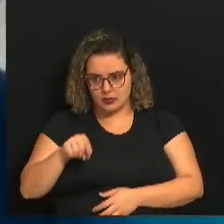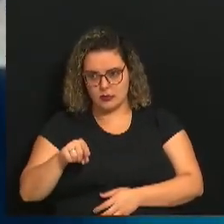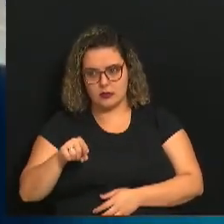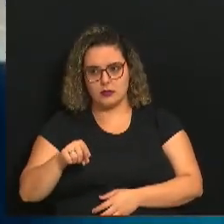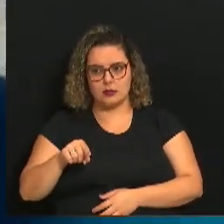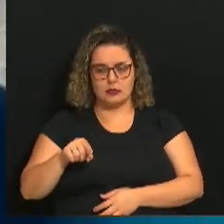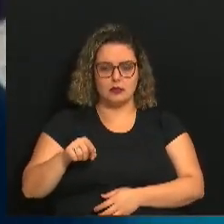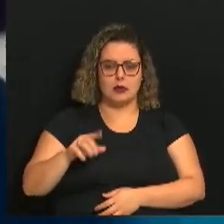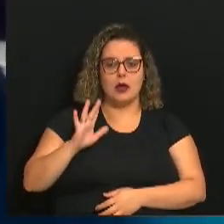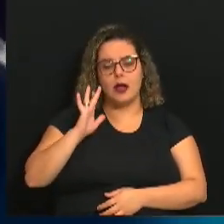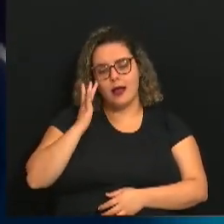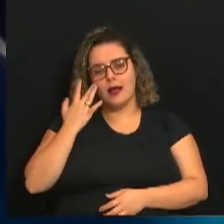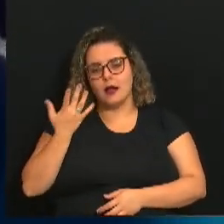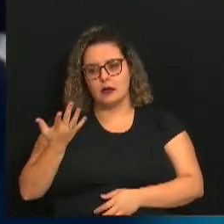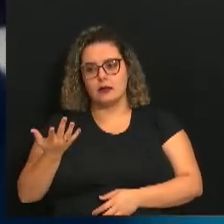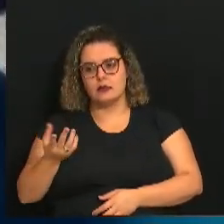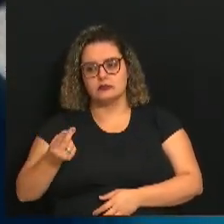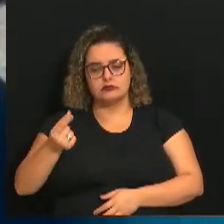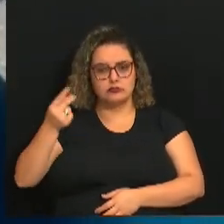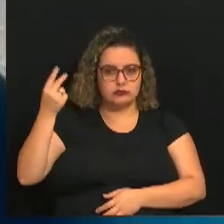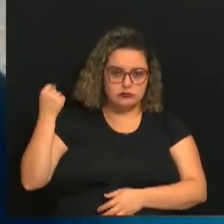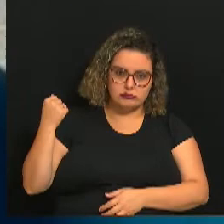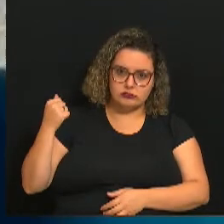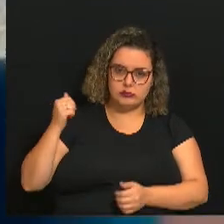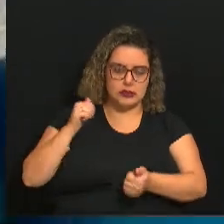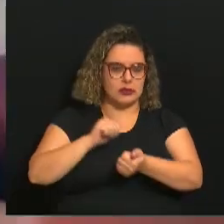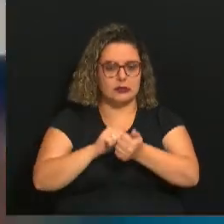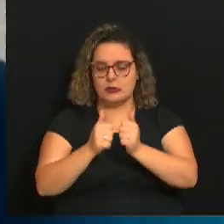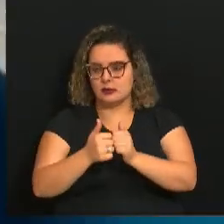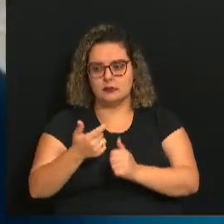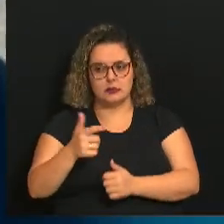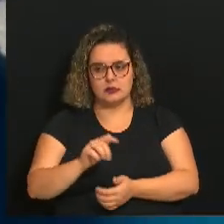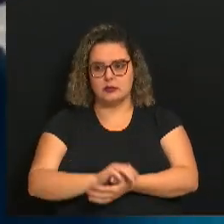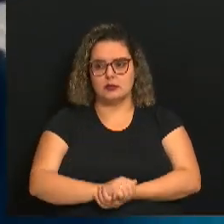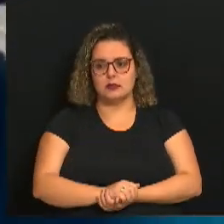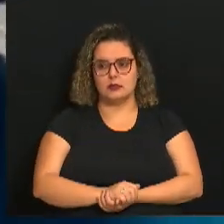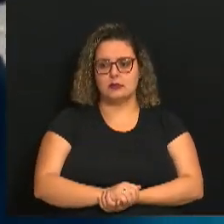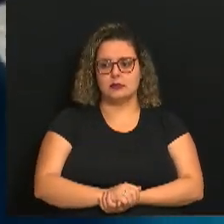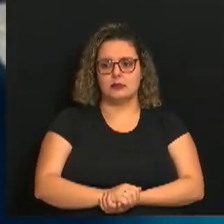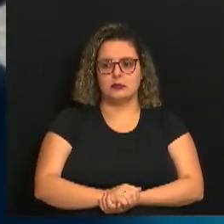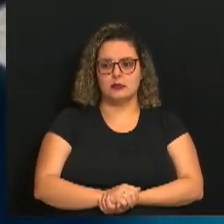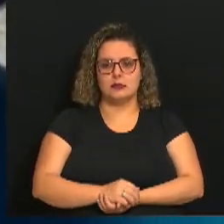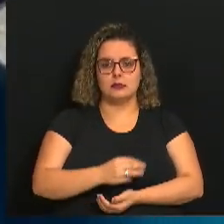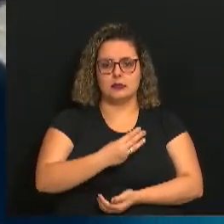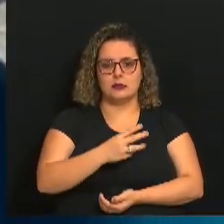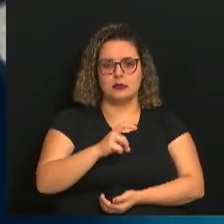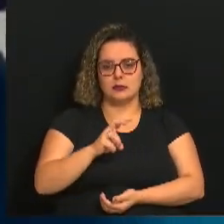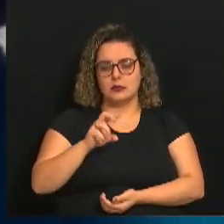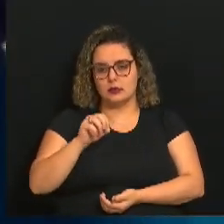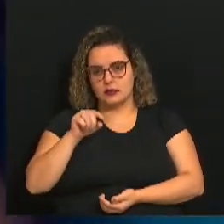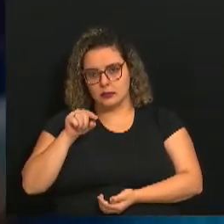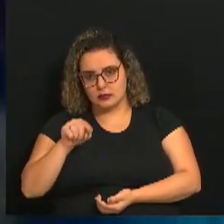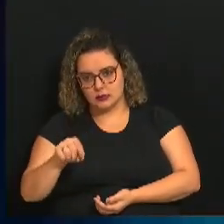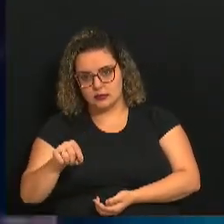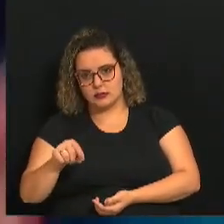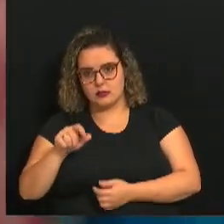enfim, faz bastante tempo, né, não foi renovado o censo, então eles acham que está em torno de 350 habitantes, e lá tem 14